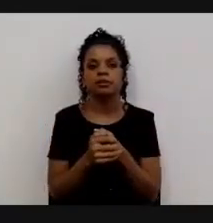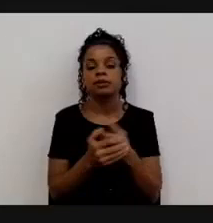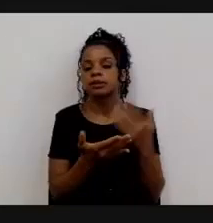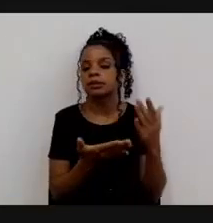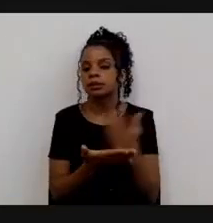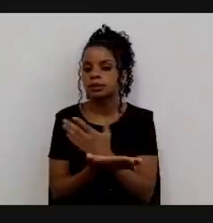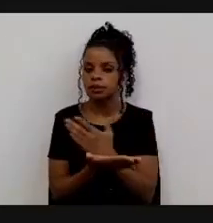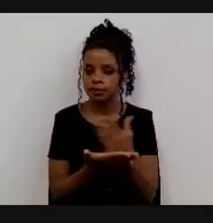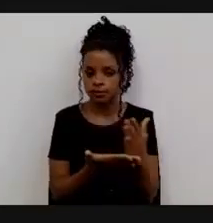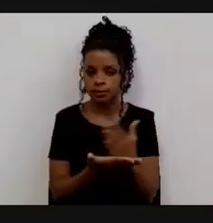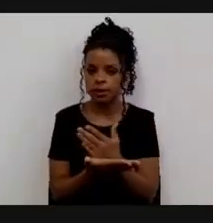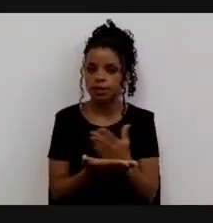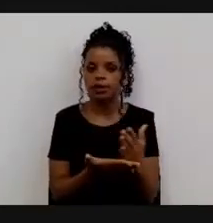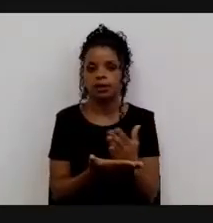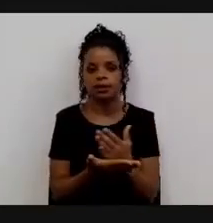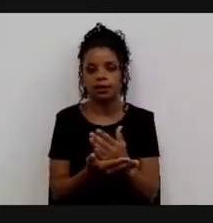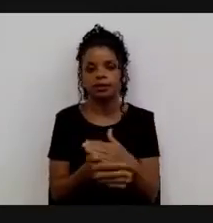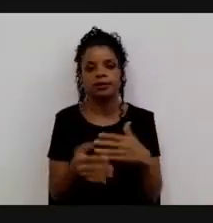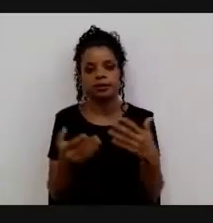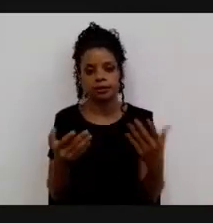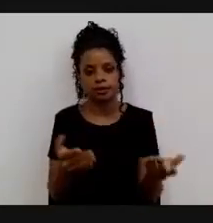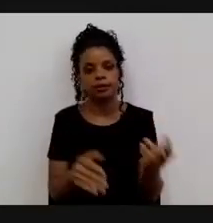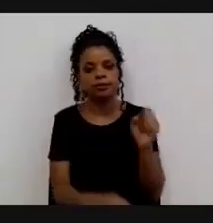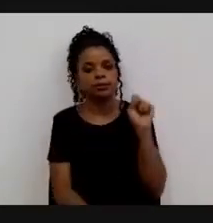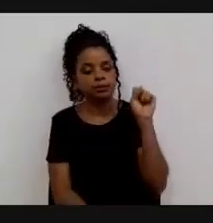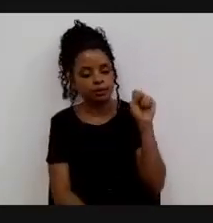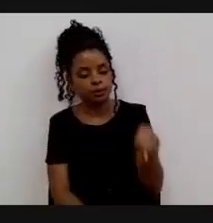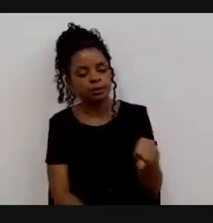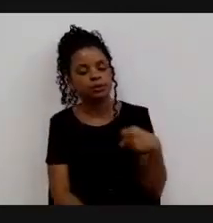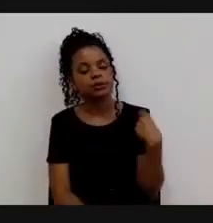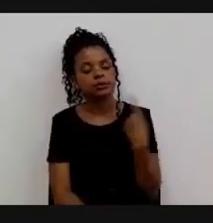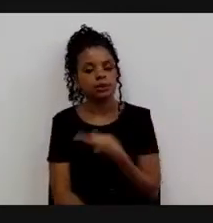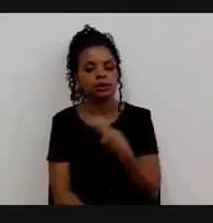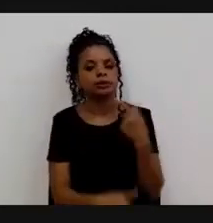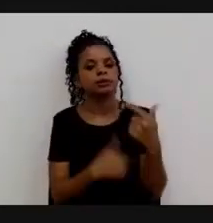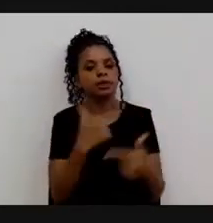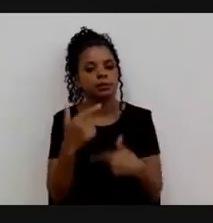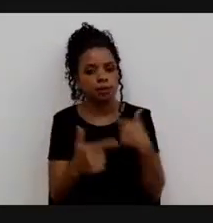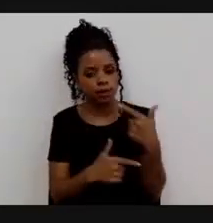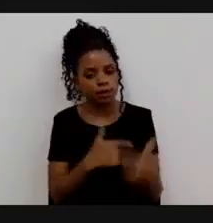forma separada. Mas, sim, a gente está trabalhando com essas